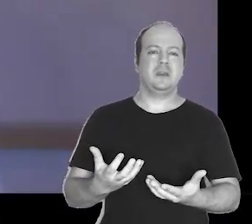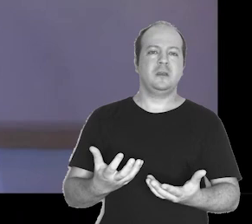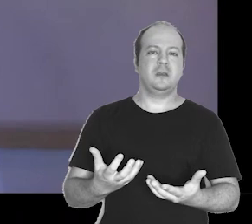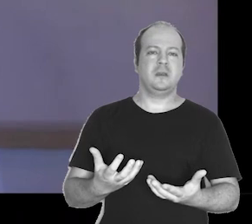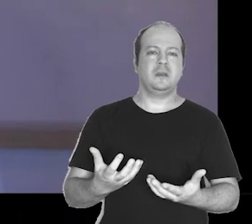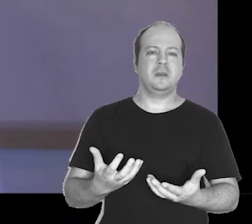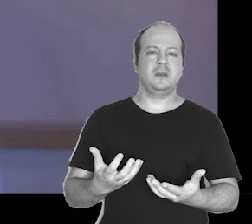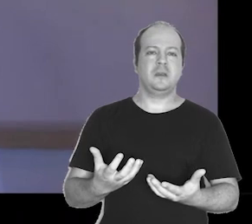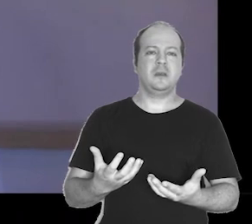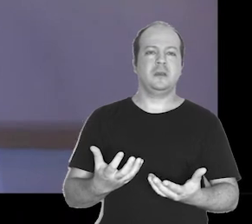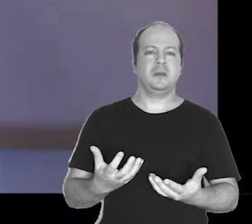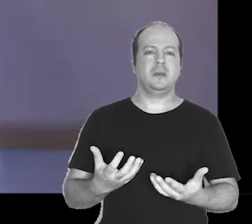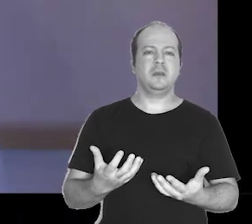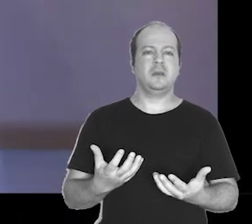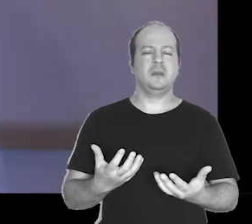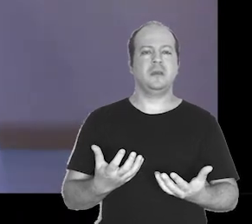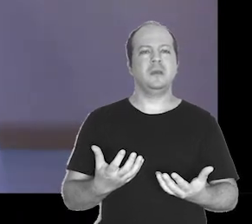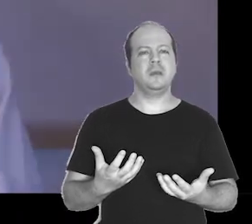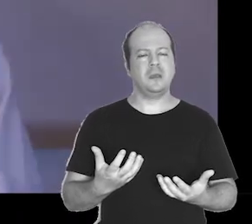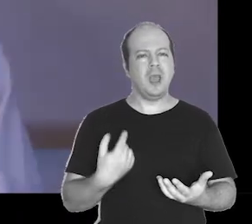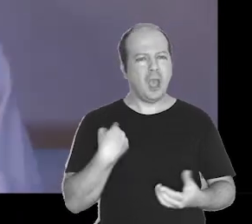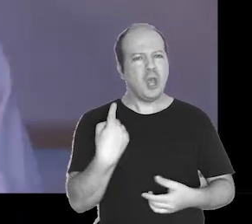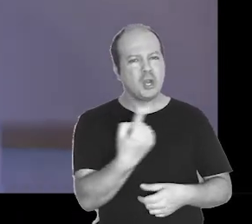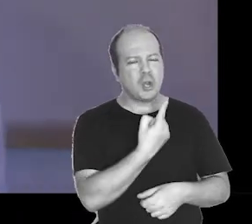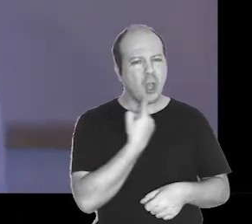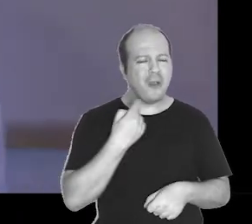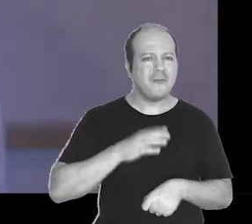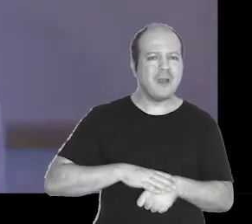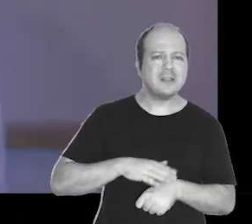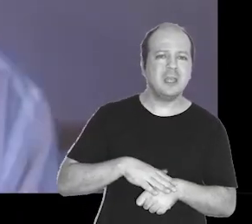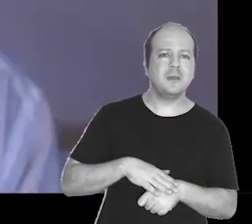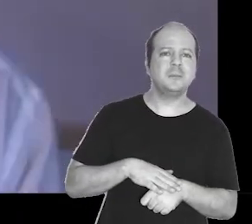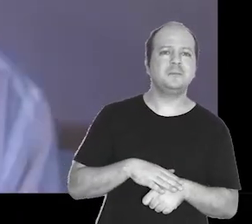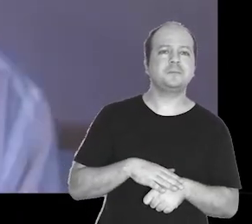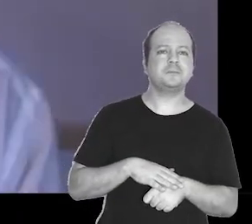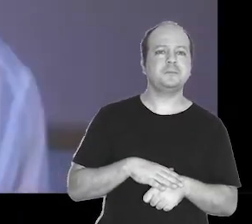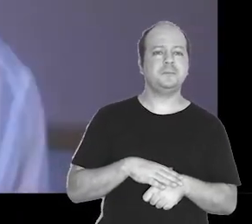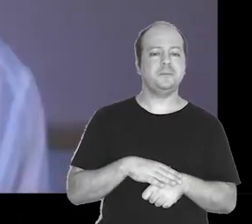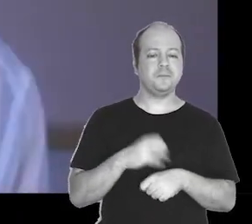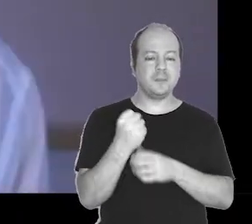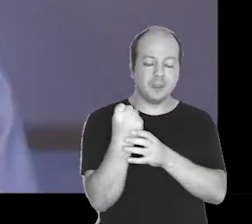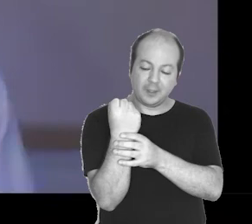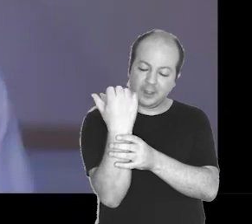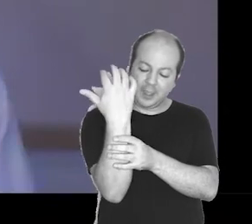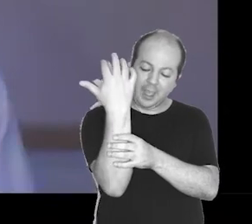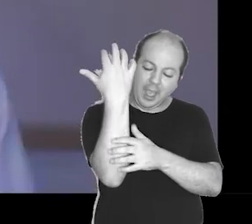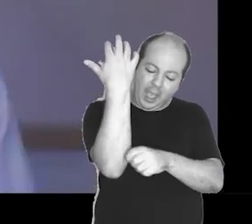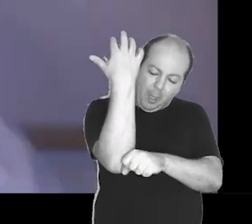Passemos, pois, às raízes.